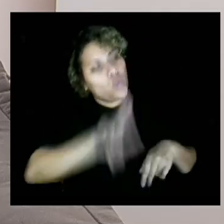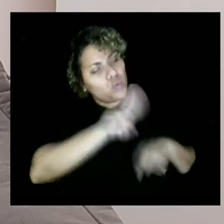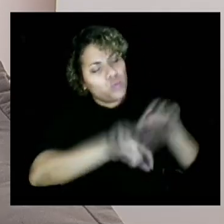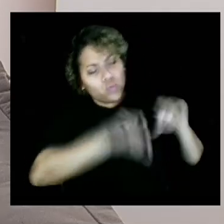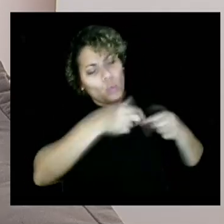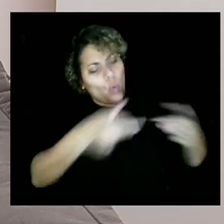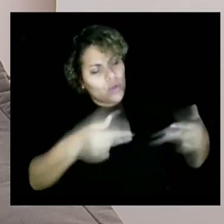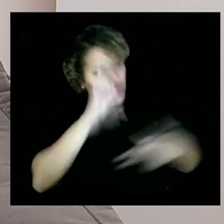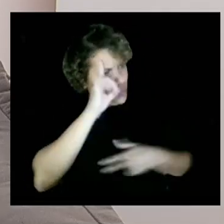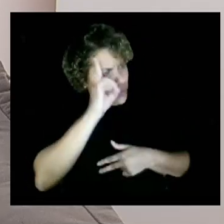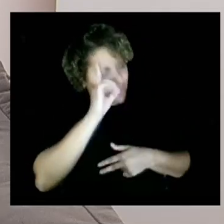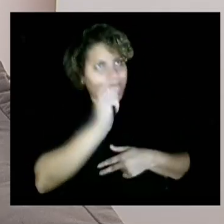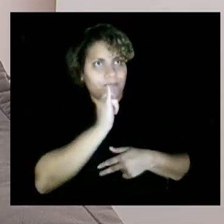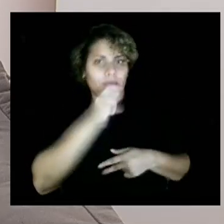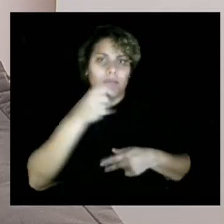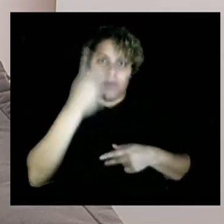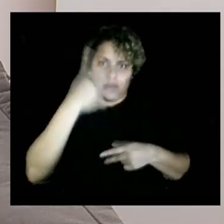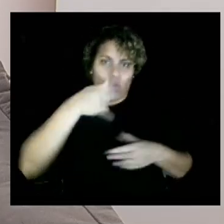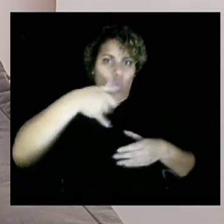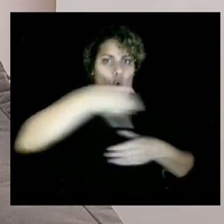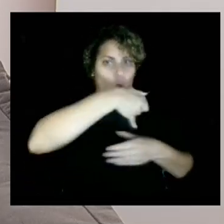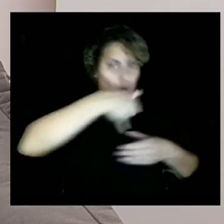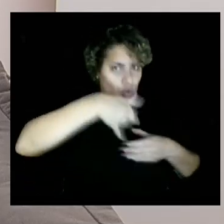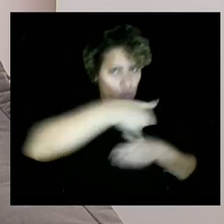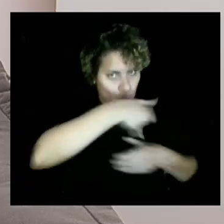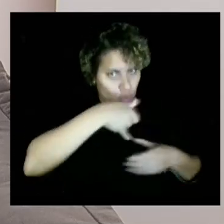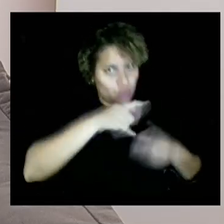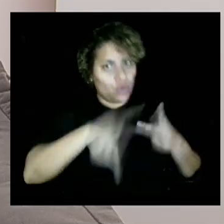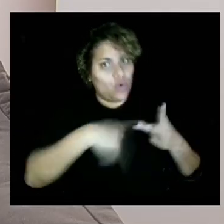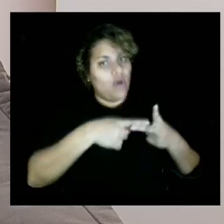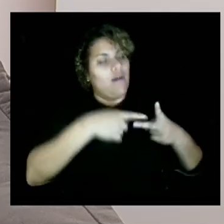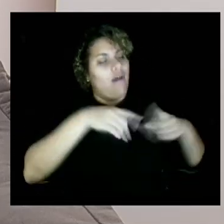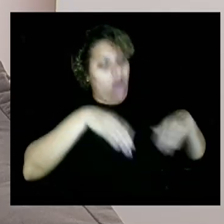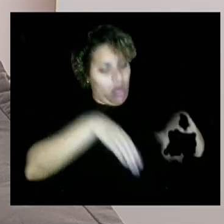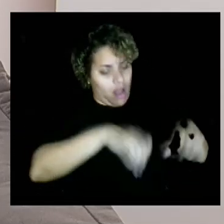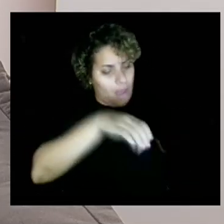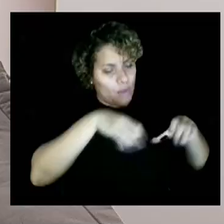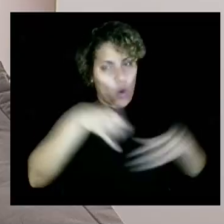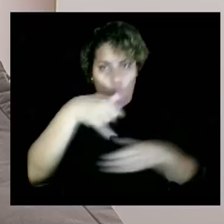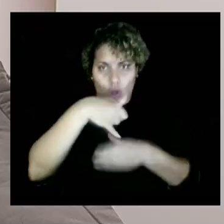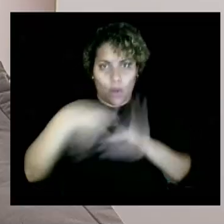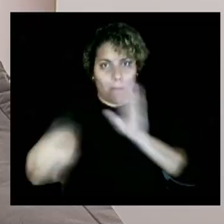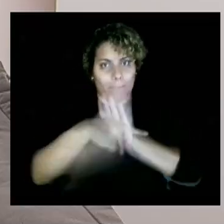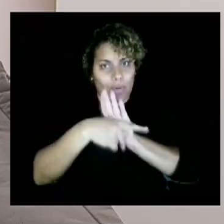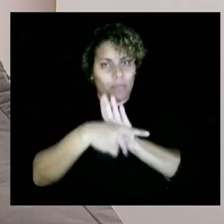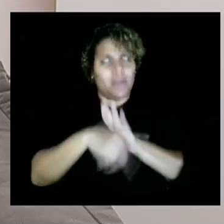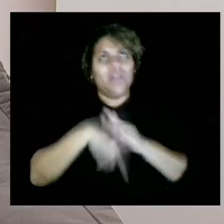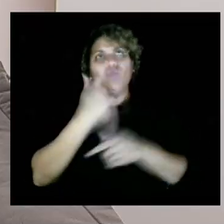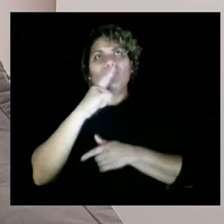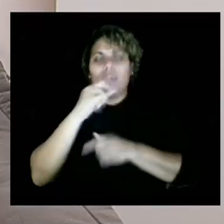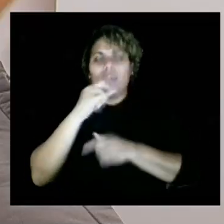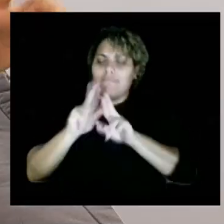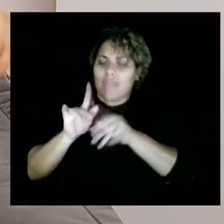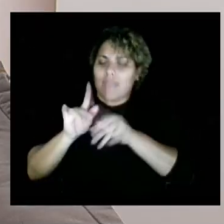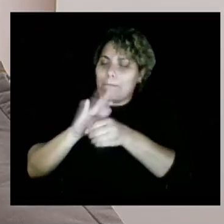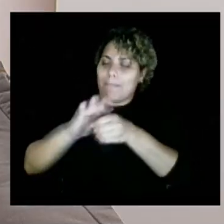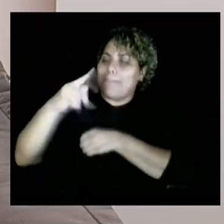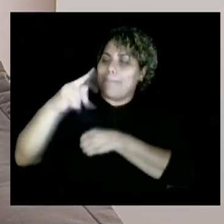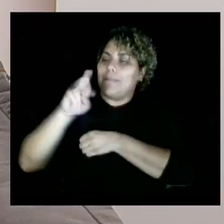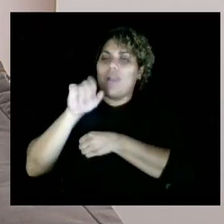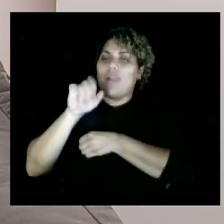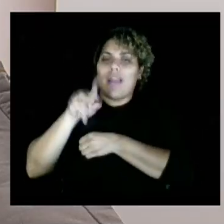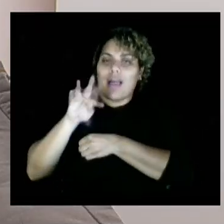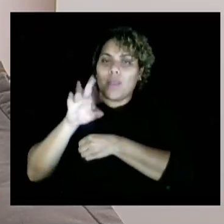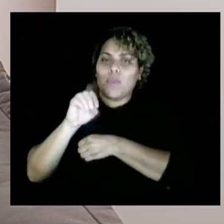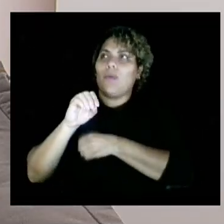óleo, usam creme, eu uso óleo. Eu uso um óleo específico que ele não tem petrolato, que ele não tem a contaminação que a gente fala que